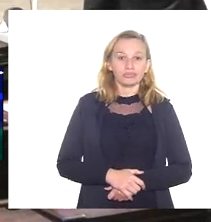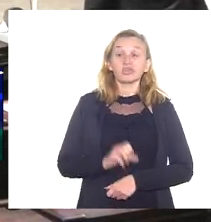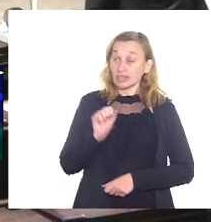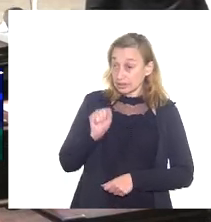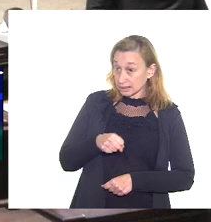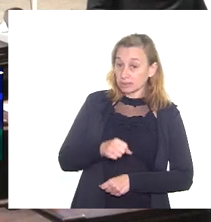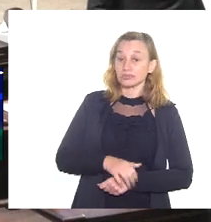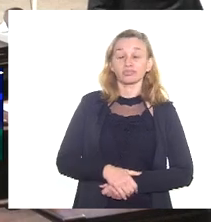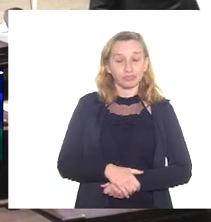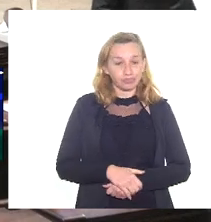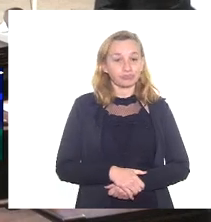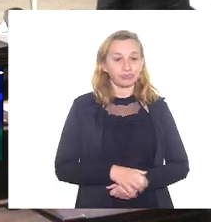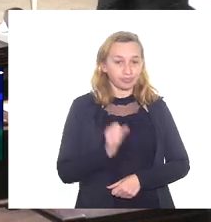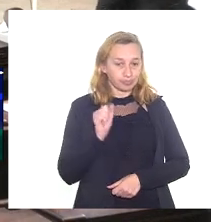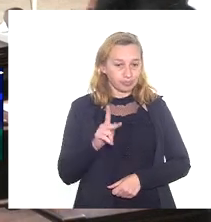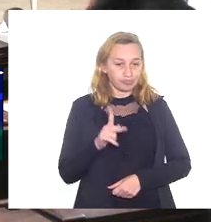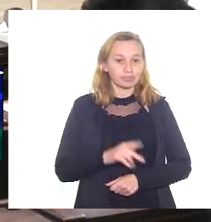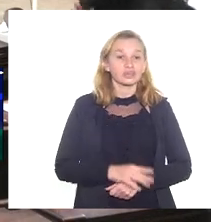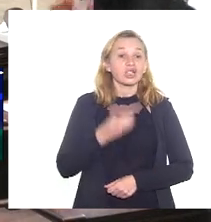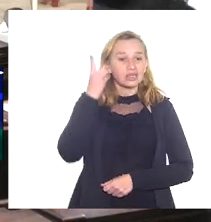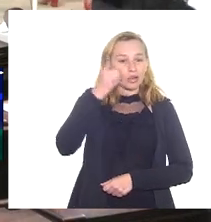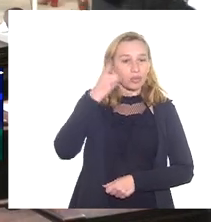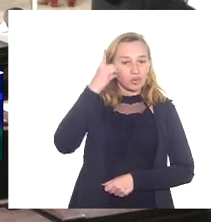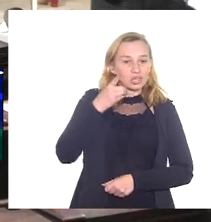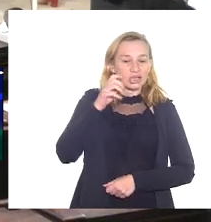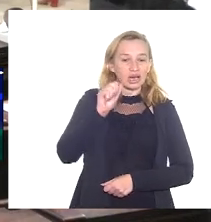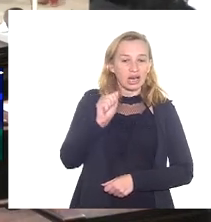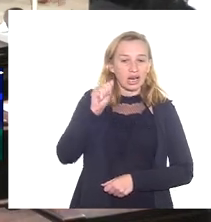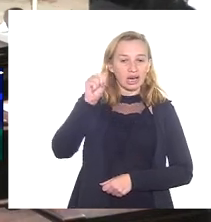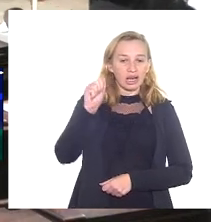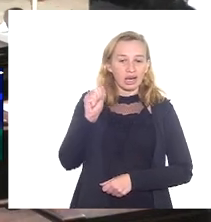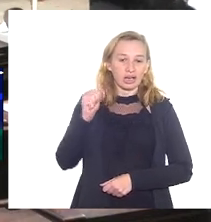Sim. Ok. Deputado André Correia.